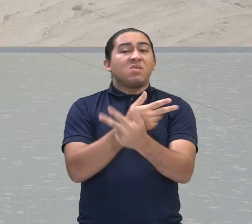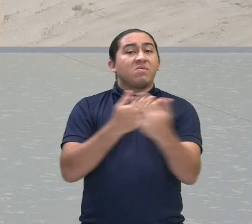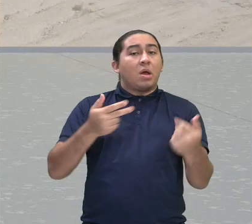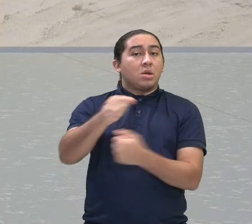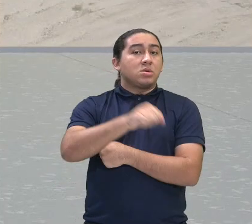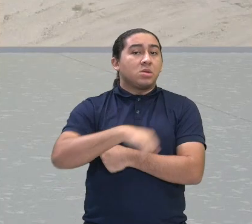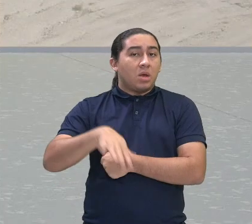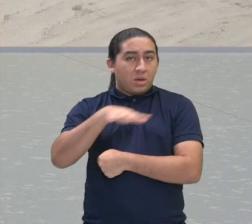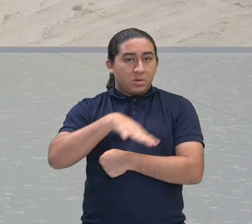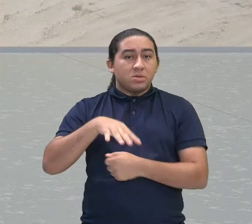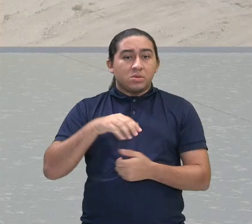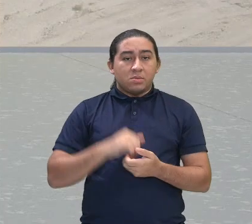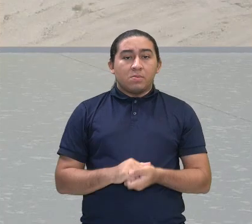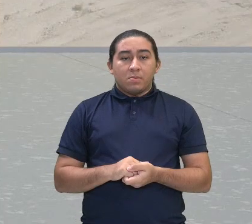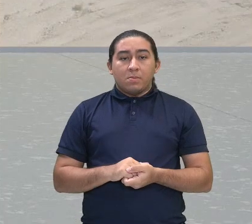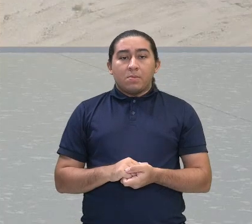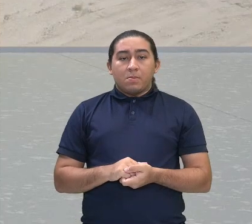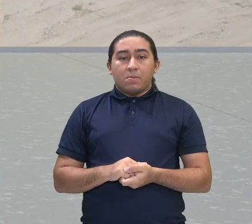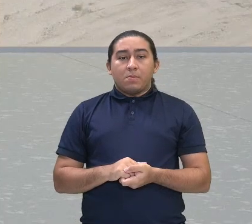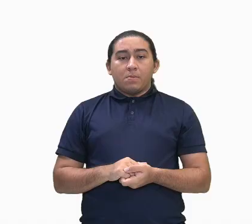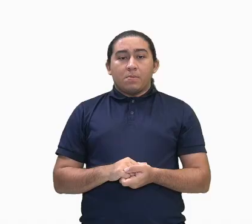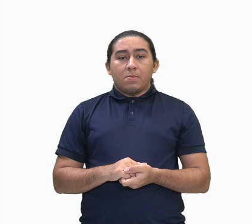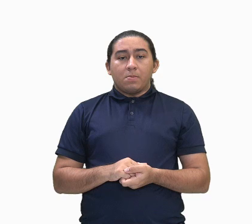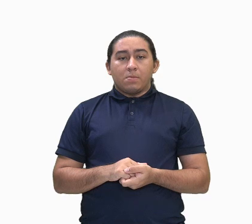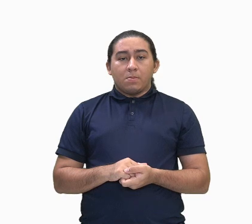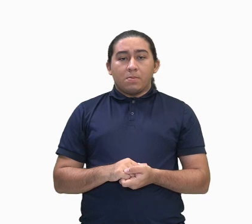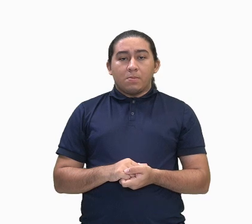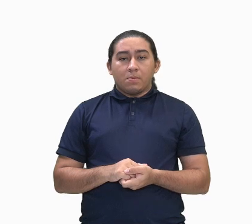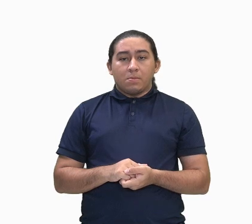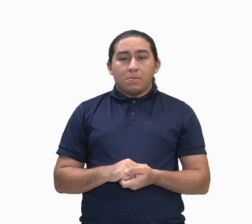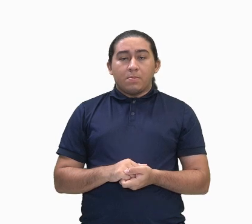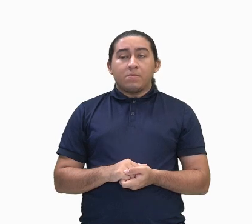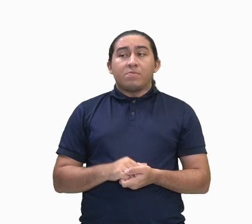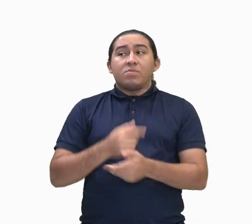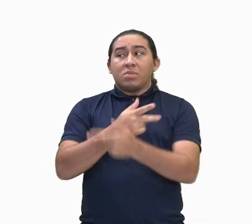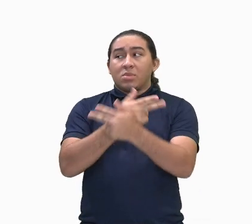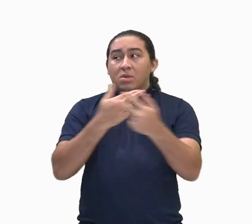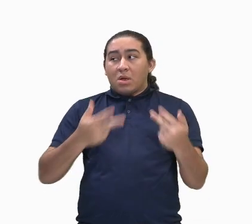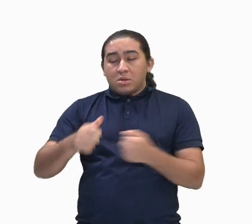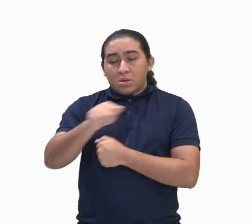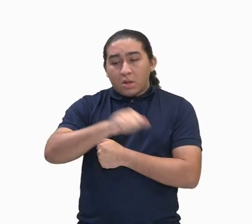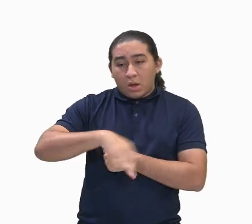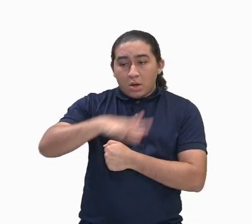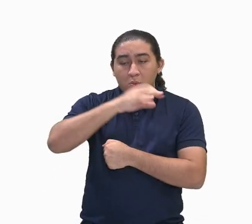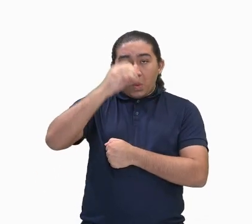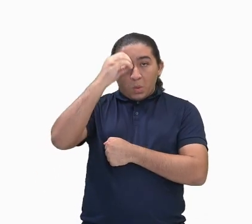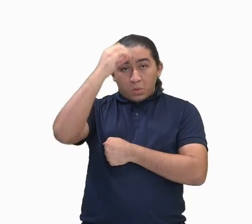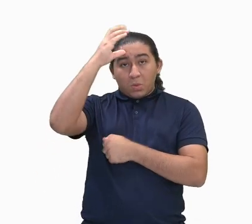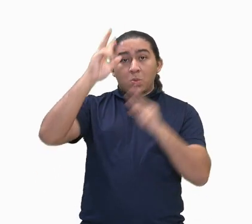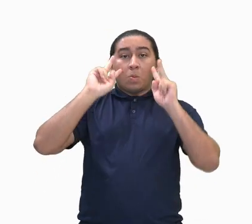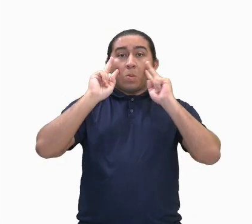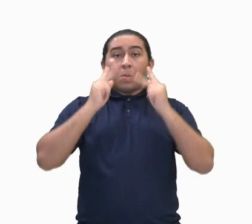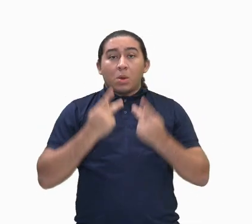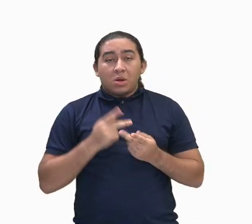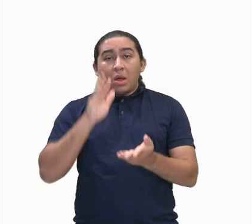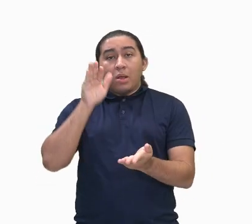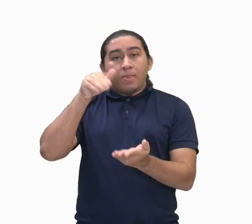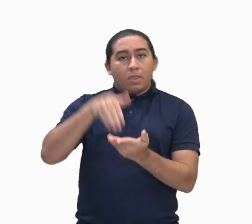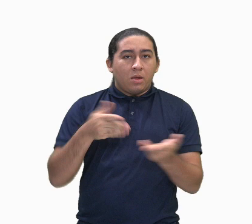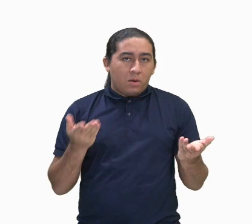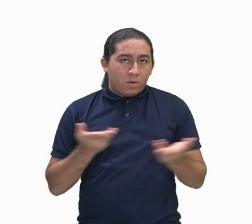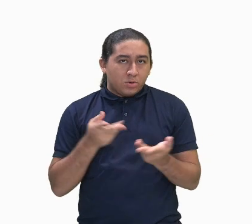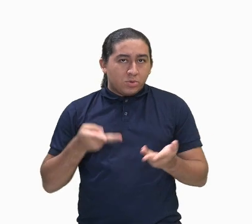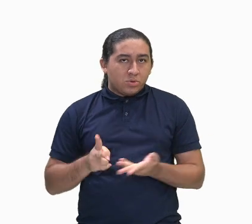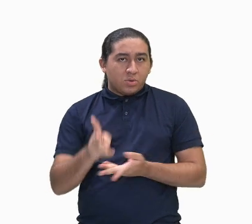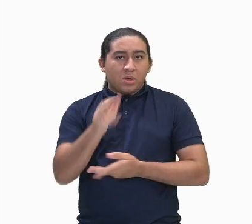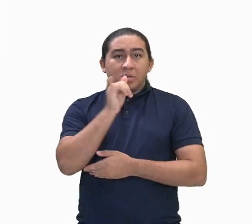áreas, rapidinho voltando ao nosso texto aí, várias áreas do conhecimento humano e que estão presentes até os dias de hoje, ó.